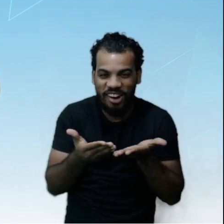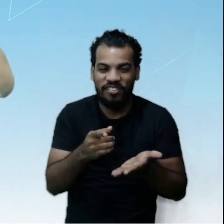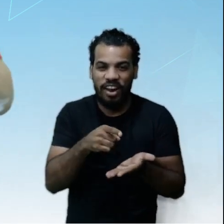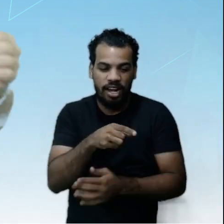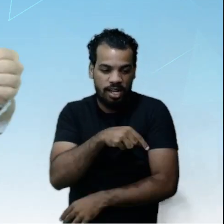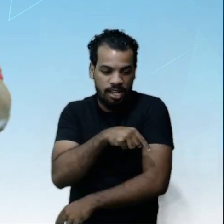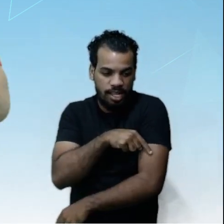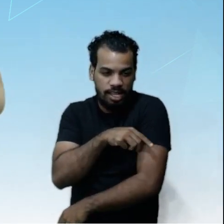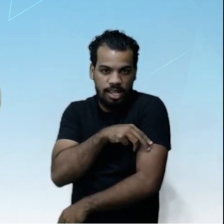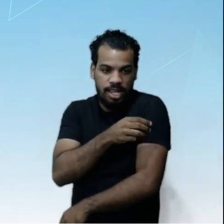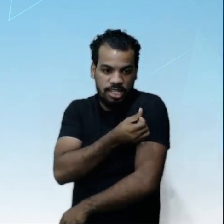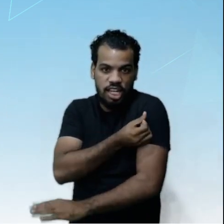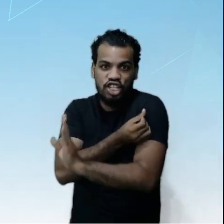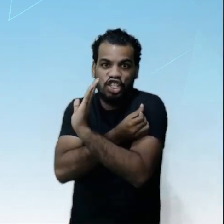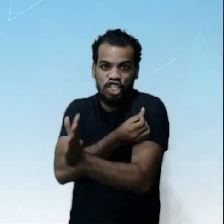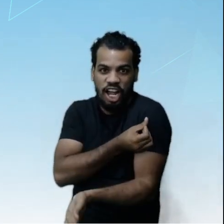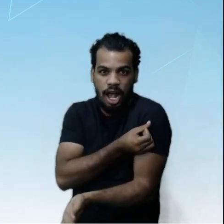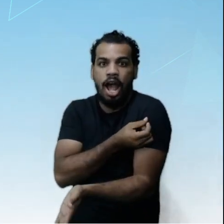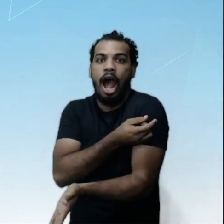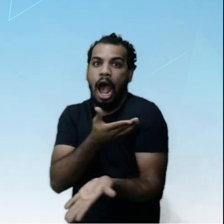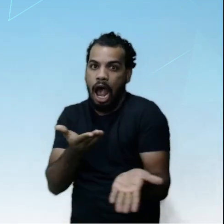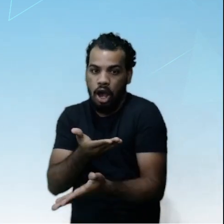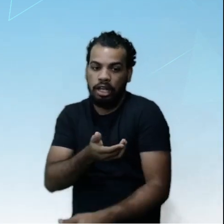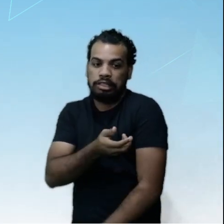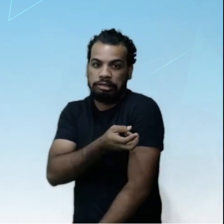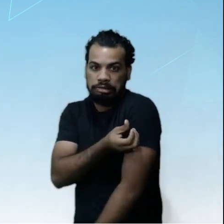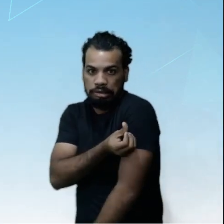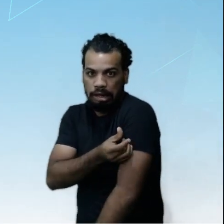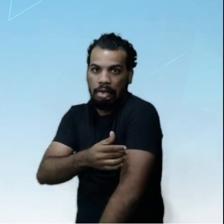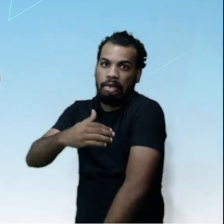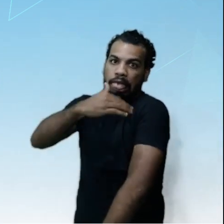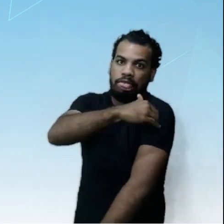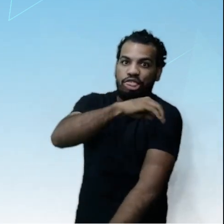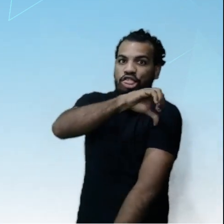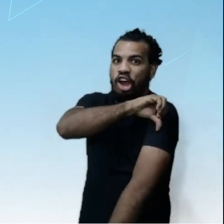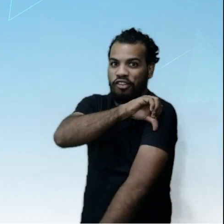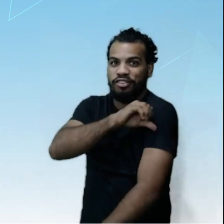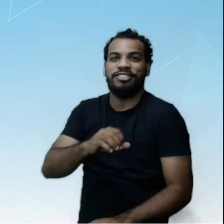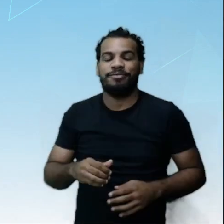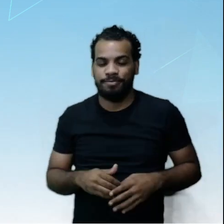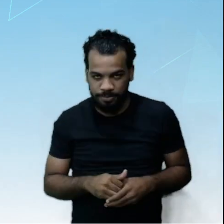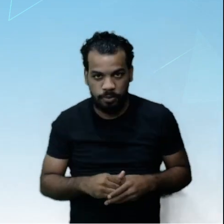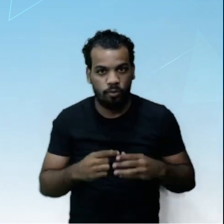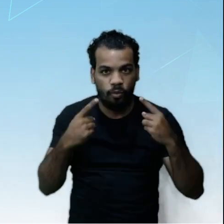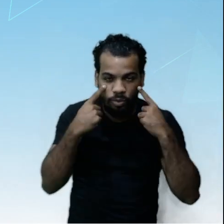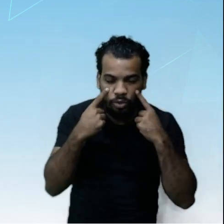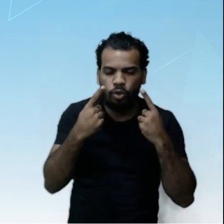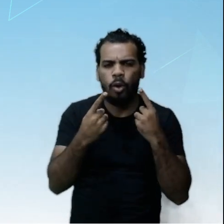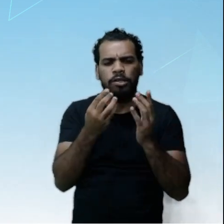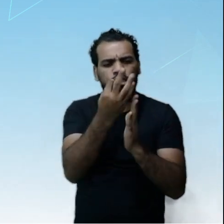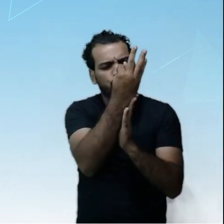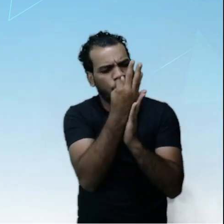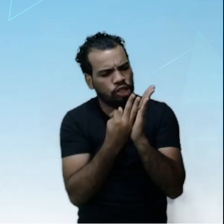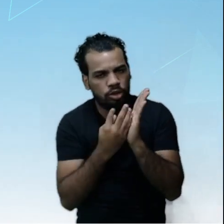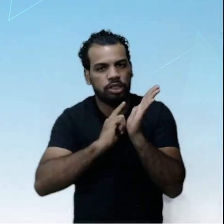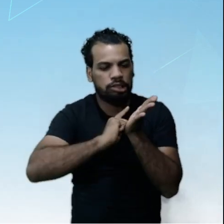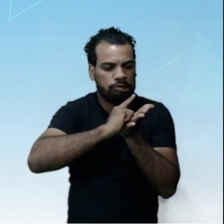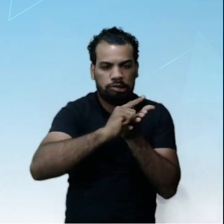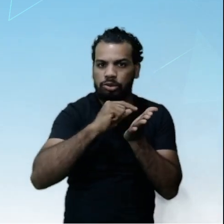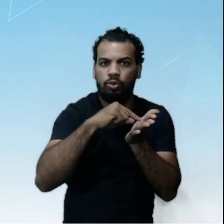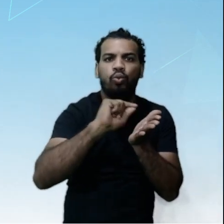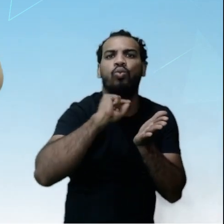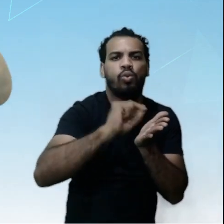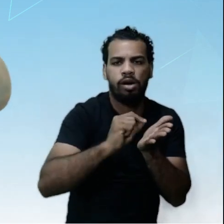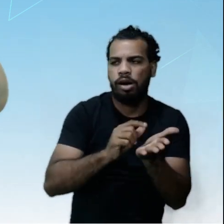2, hoje nós vamos conhecer o que são gêneros textuais, o que é a condição de produção dele, como é essa